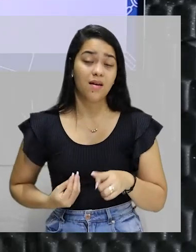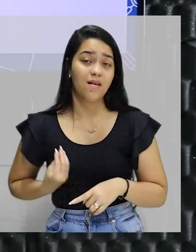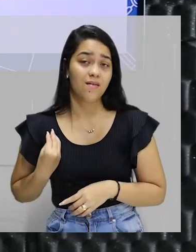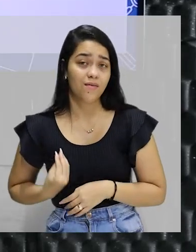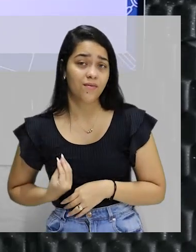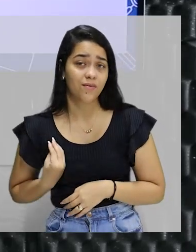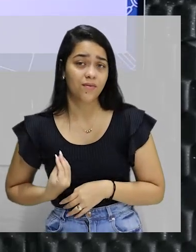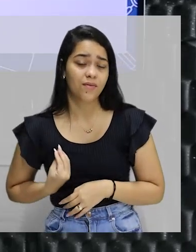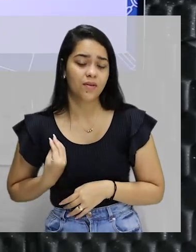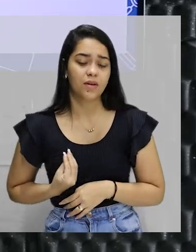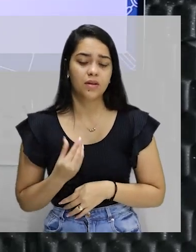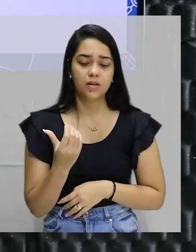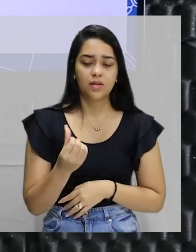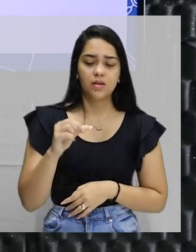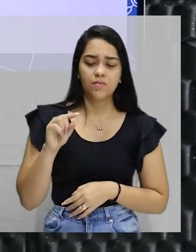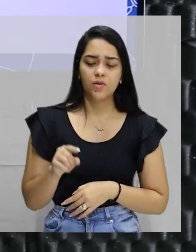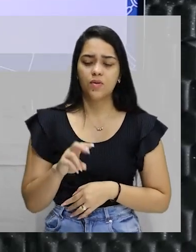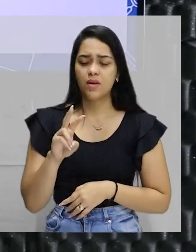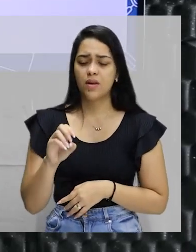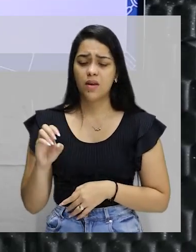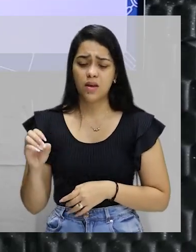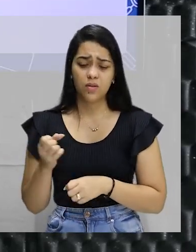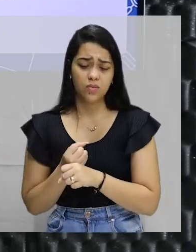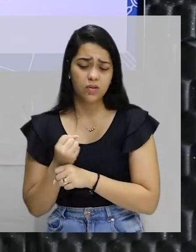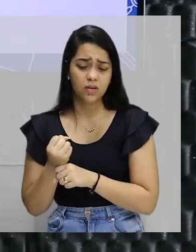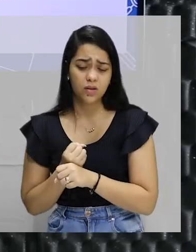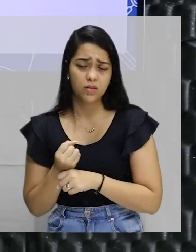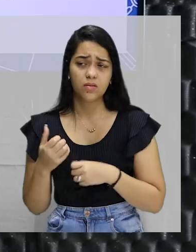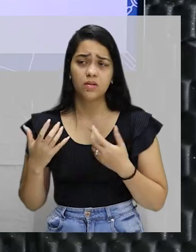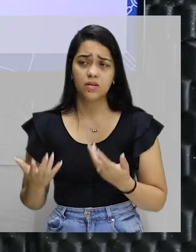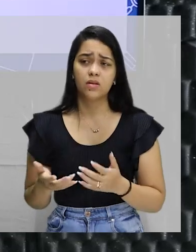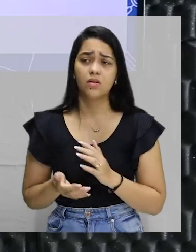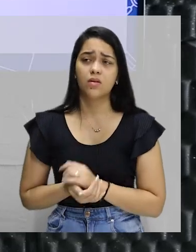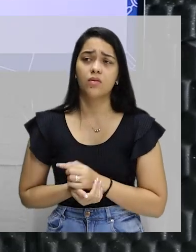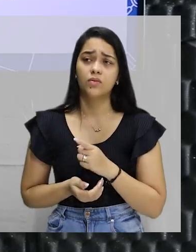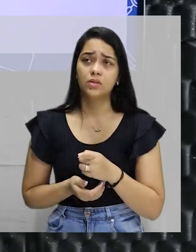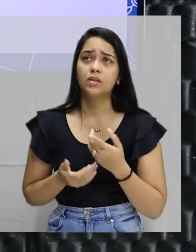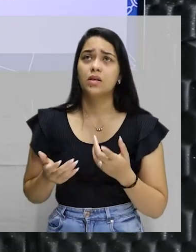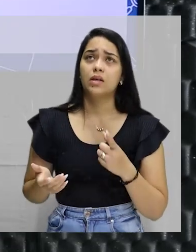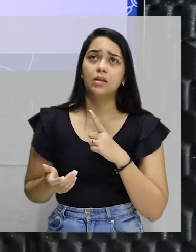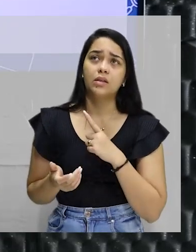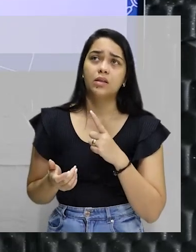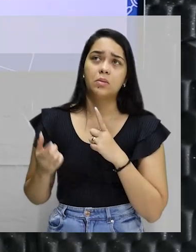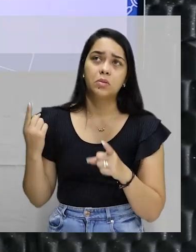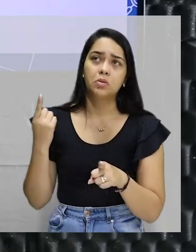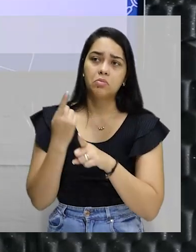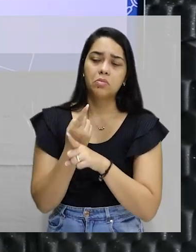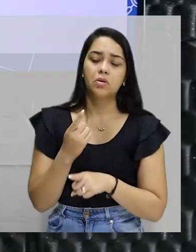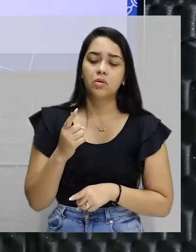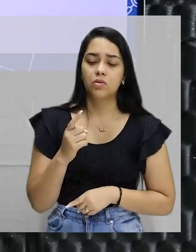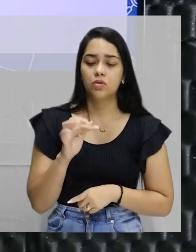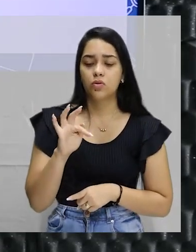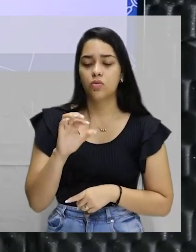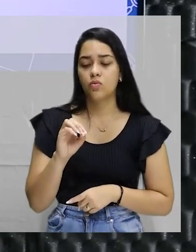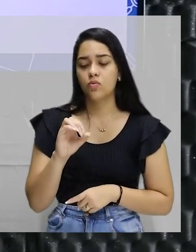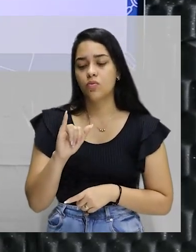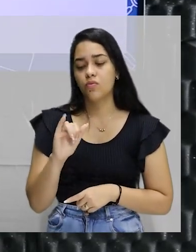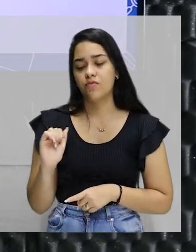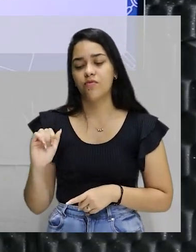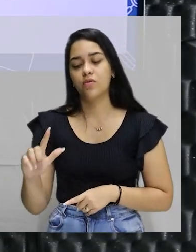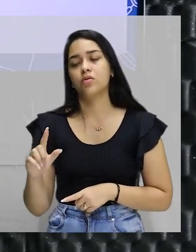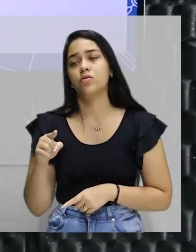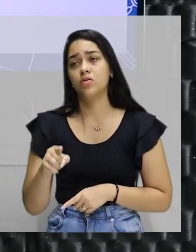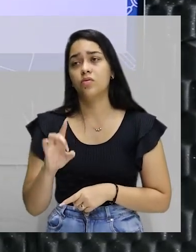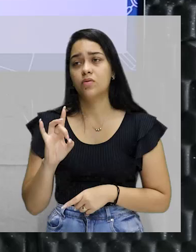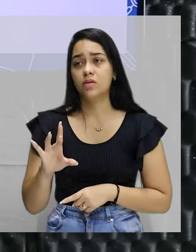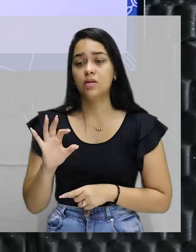em torno de 6.500 anos. Então, quando você tem uma descoberta de um fóssil, né, então é só